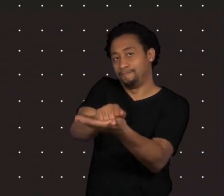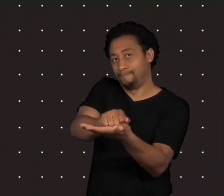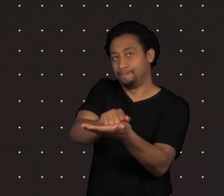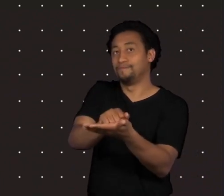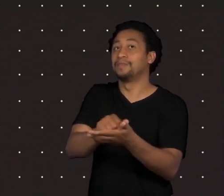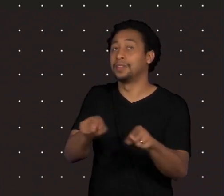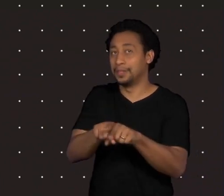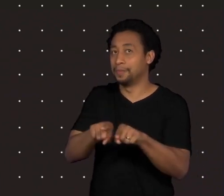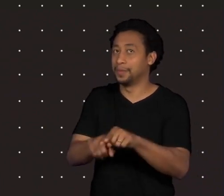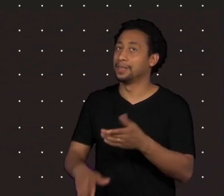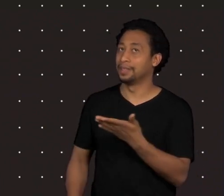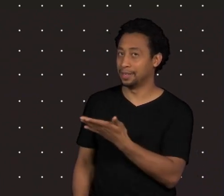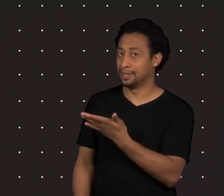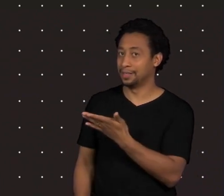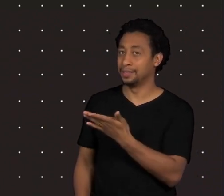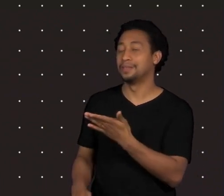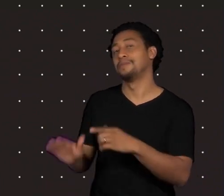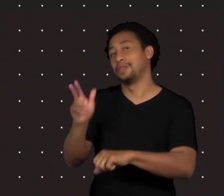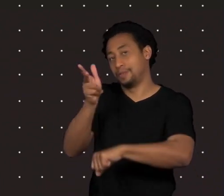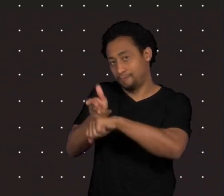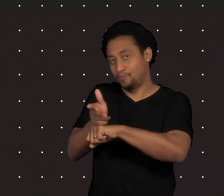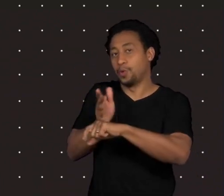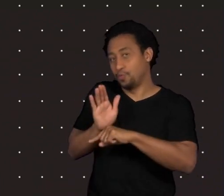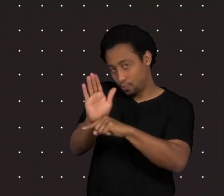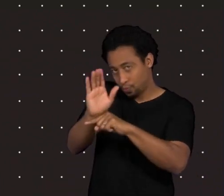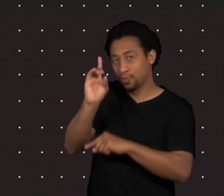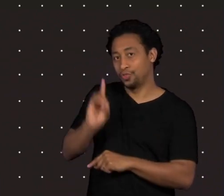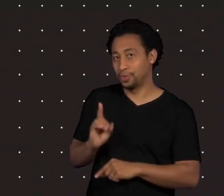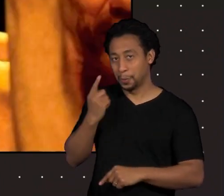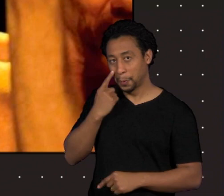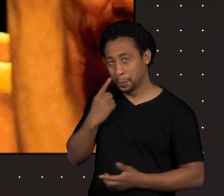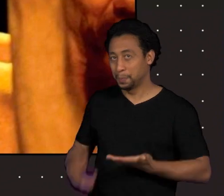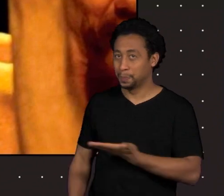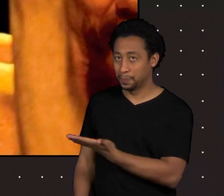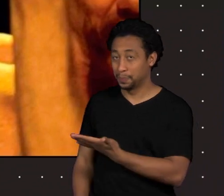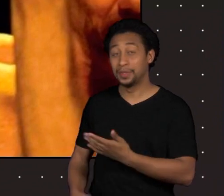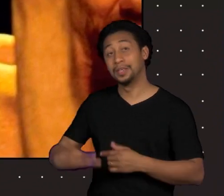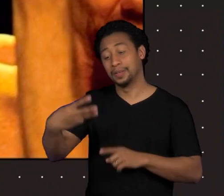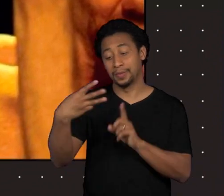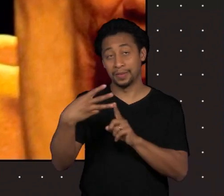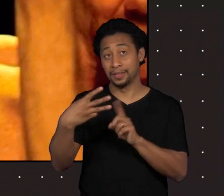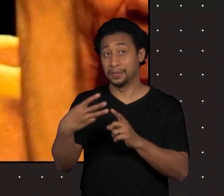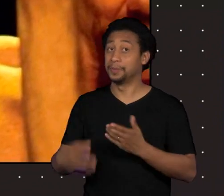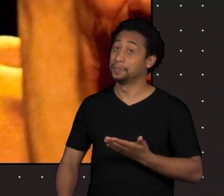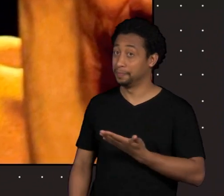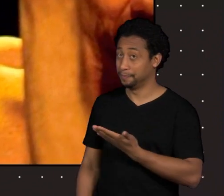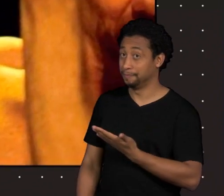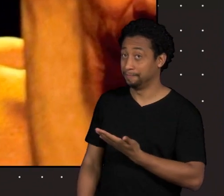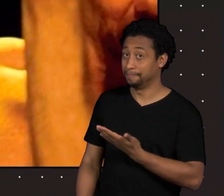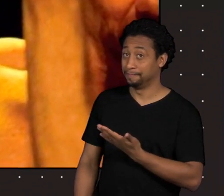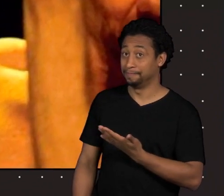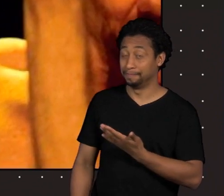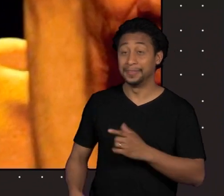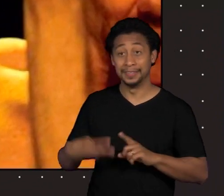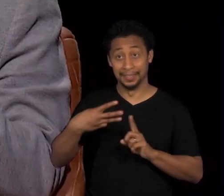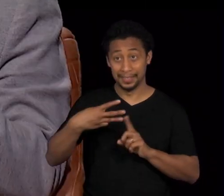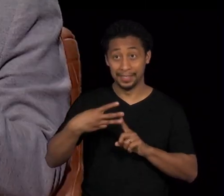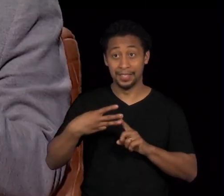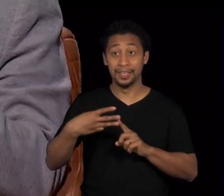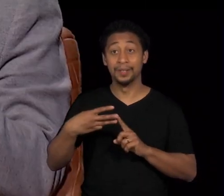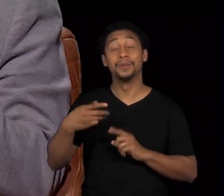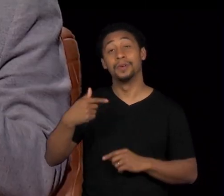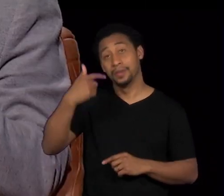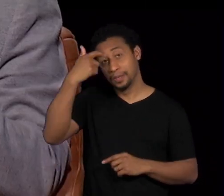9 de Fevereiro e um terceiro espet chamado naturalmente que é um espetáculo que eu fiz